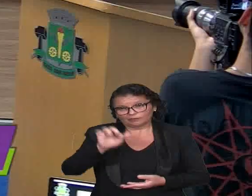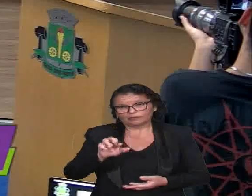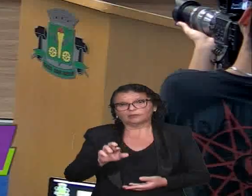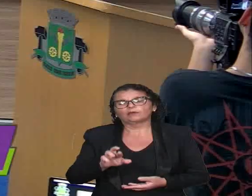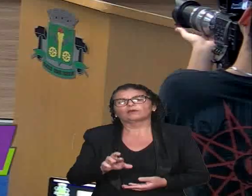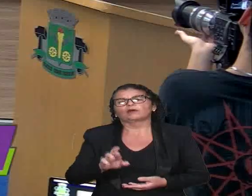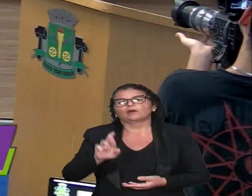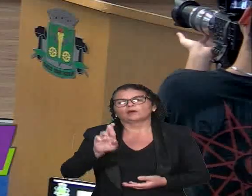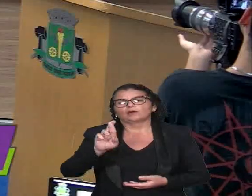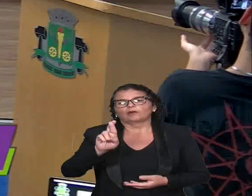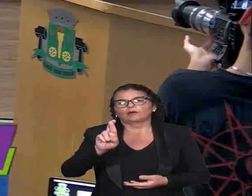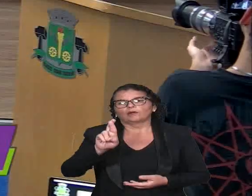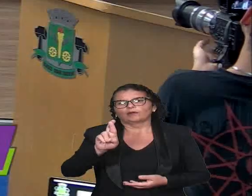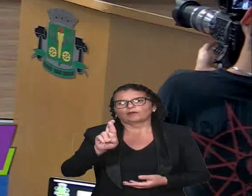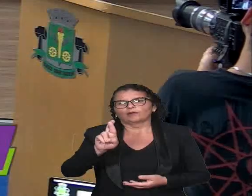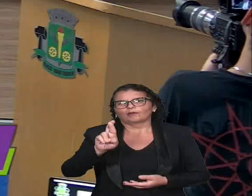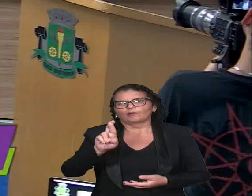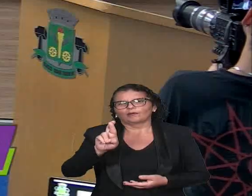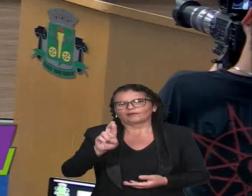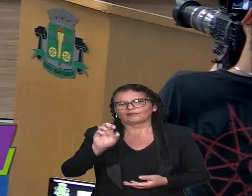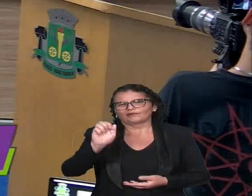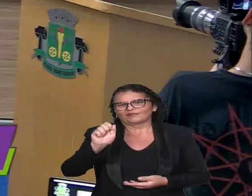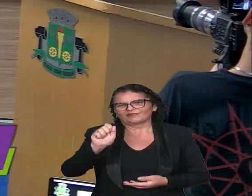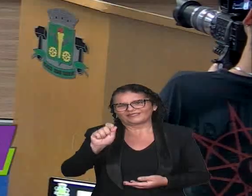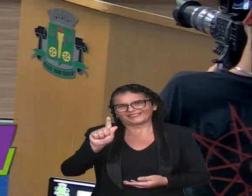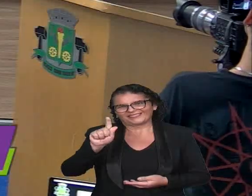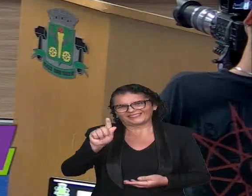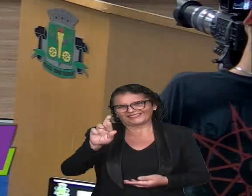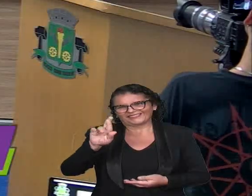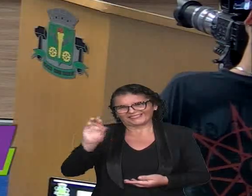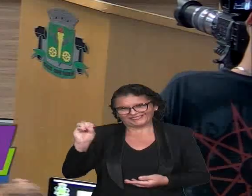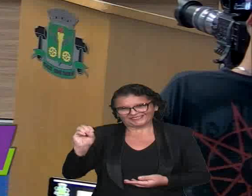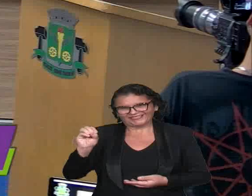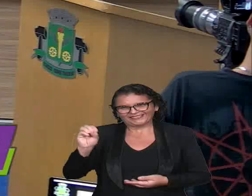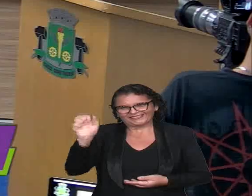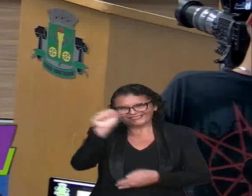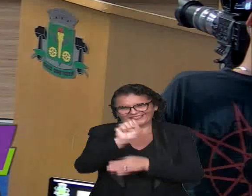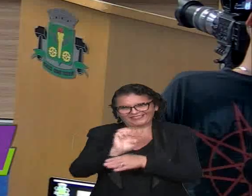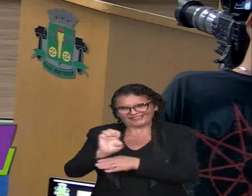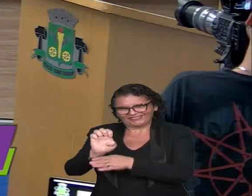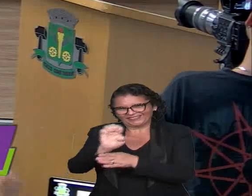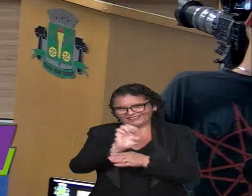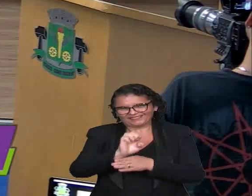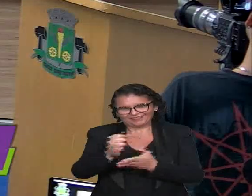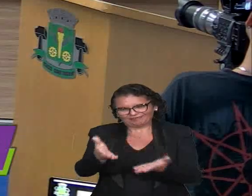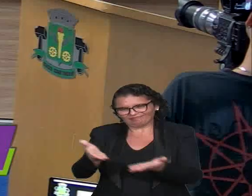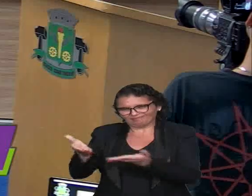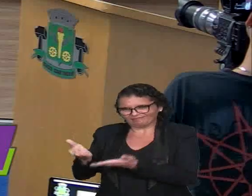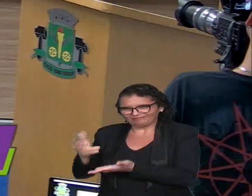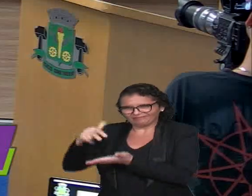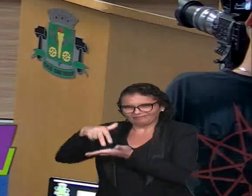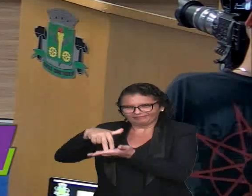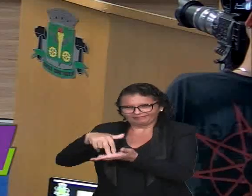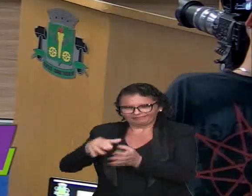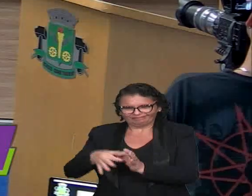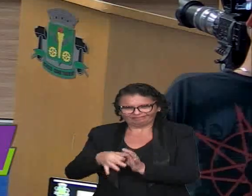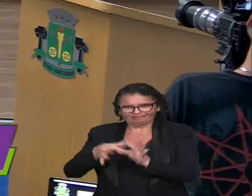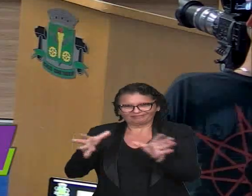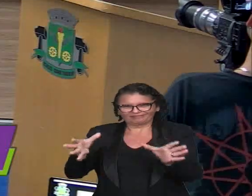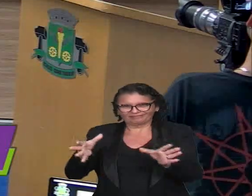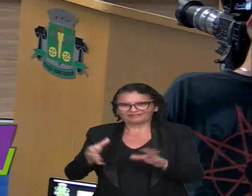Santos Estadual Federal depois 26 deputado estadual para fazer uso da palavra Tribuna é